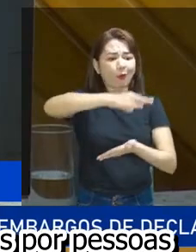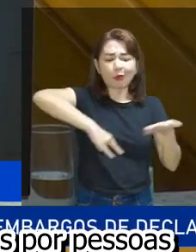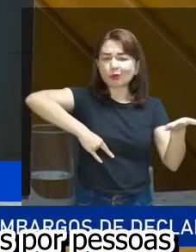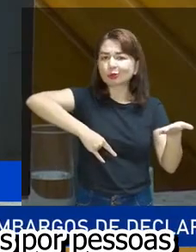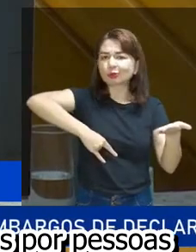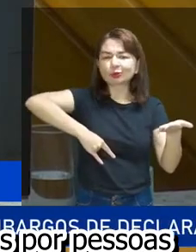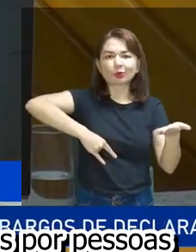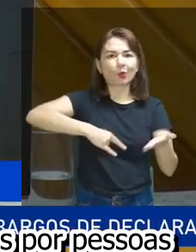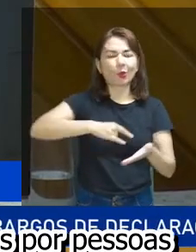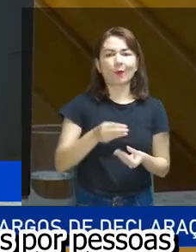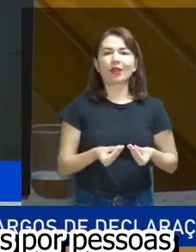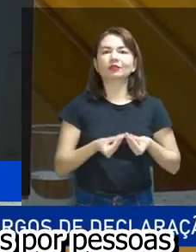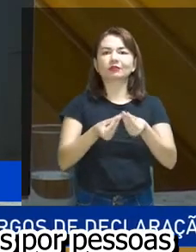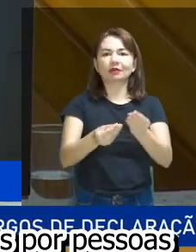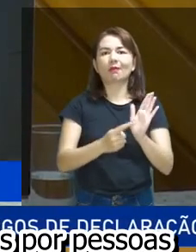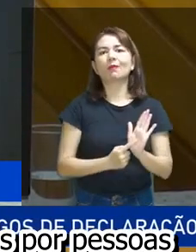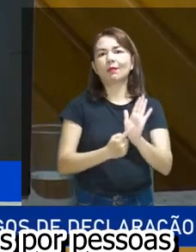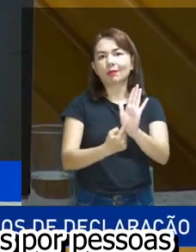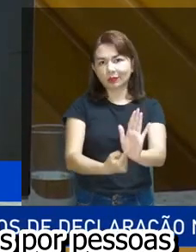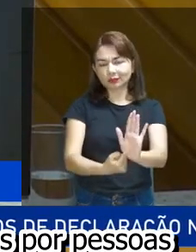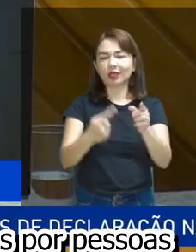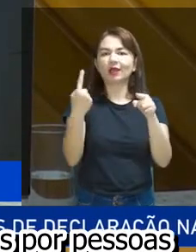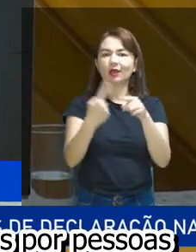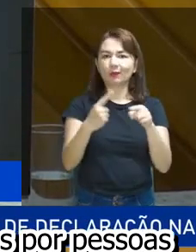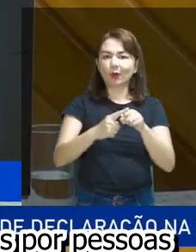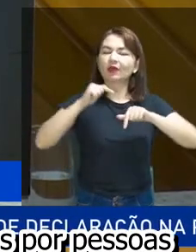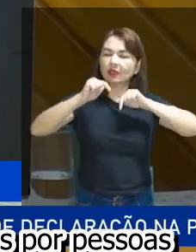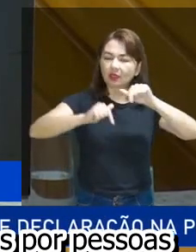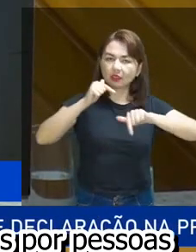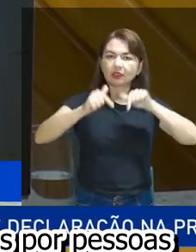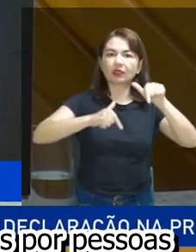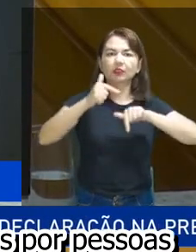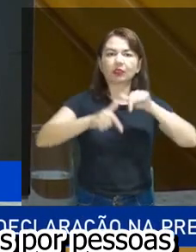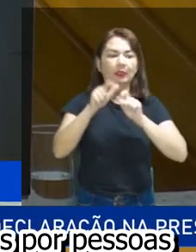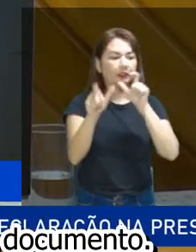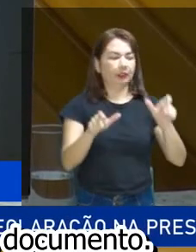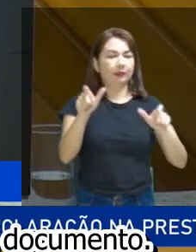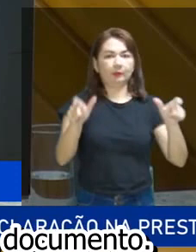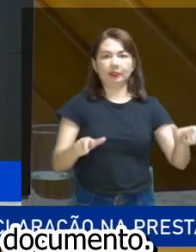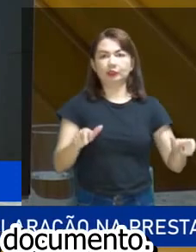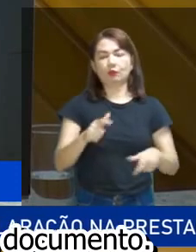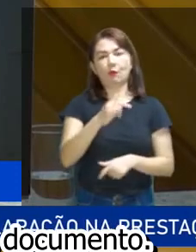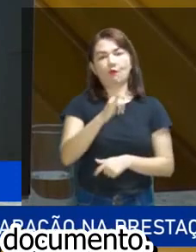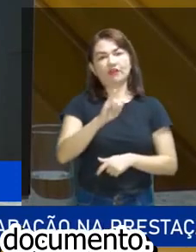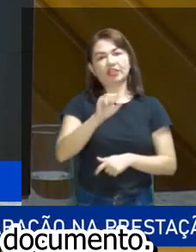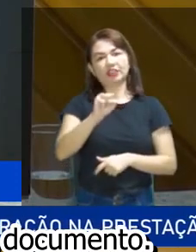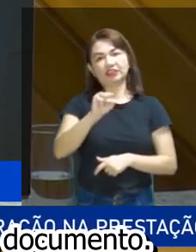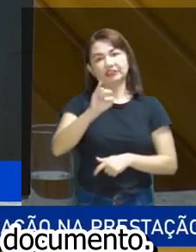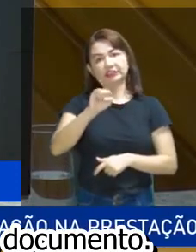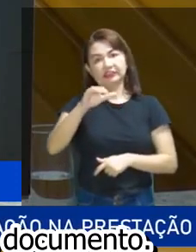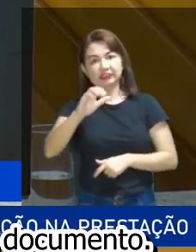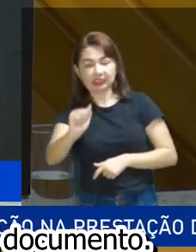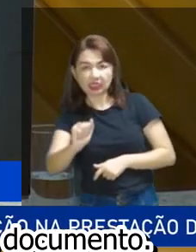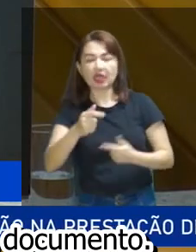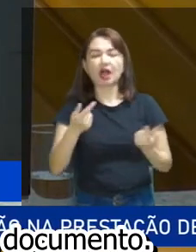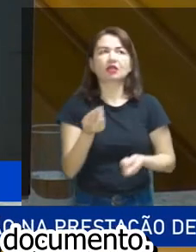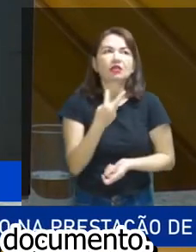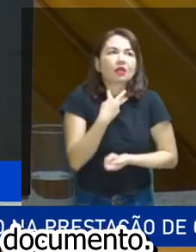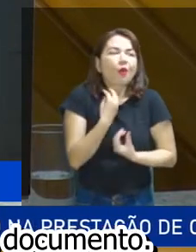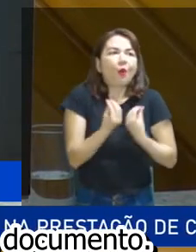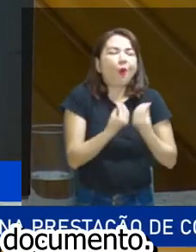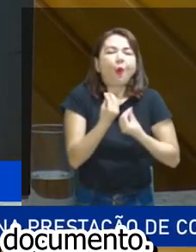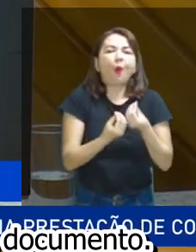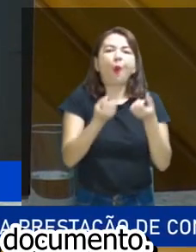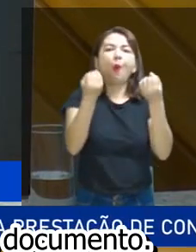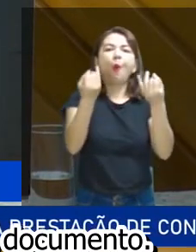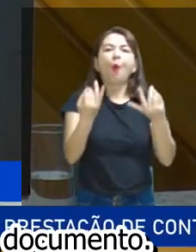desses serviços, pois trata-se de serviços prestados por pessoas físicas, que não têm a possibilidade